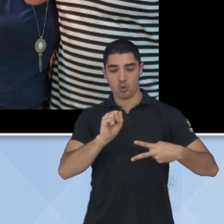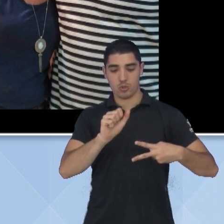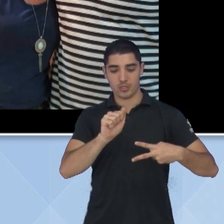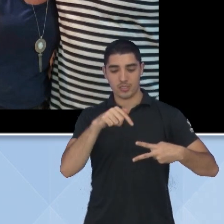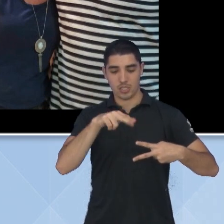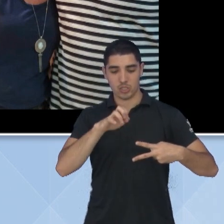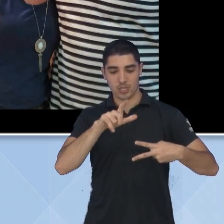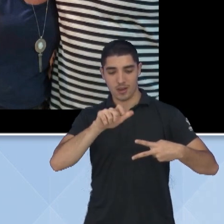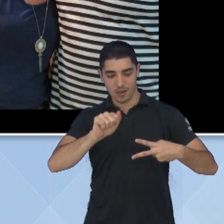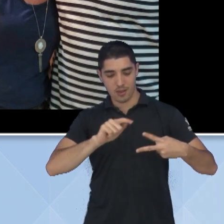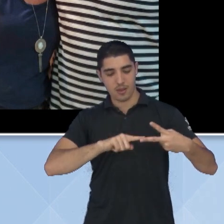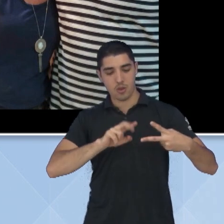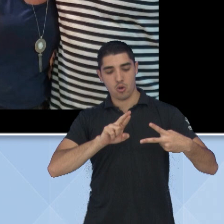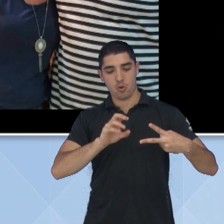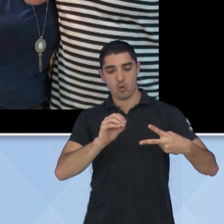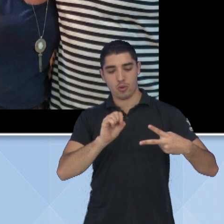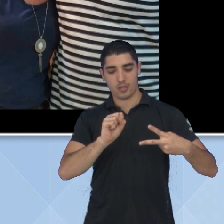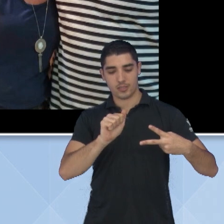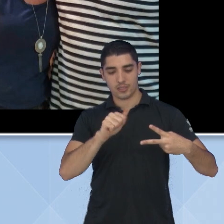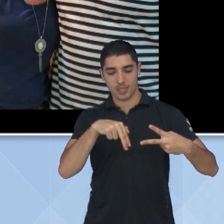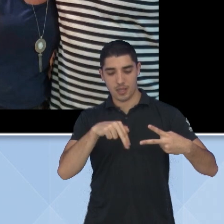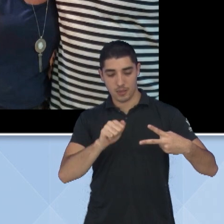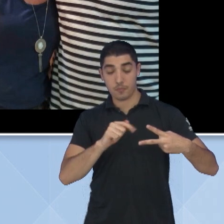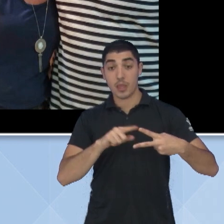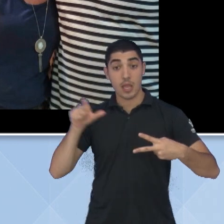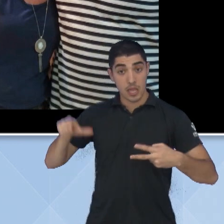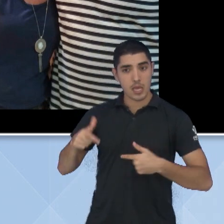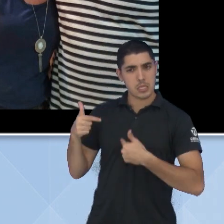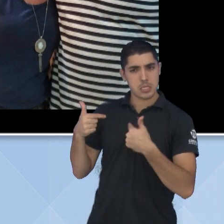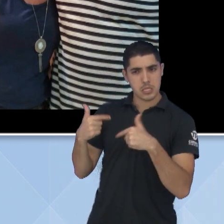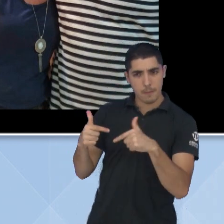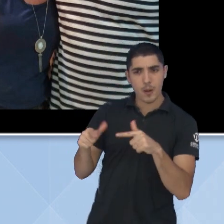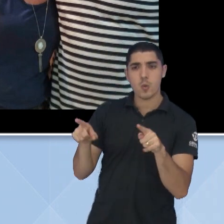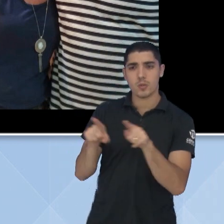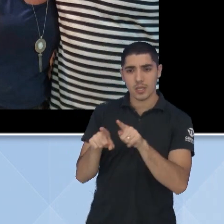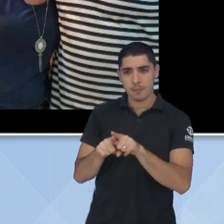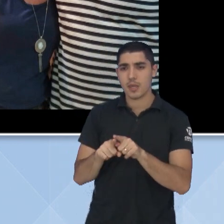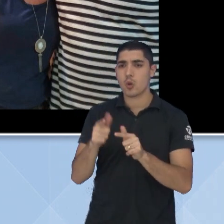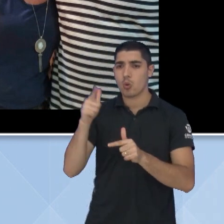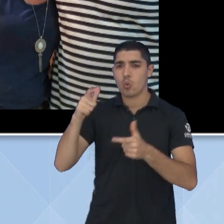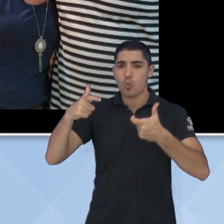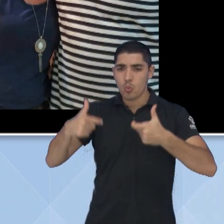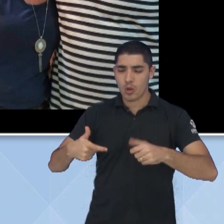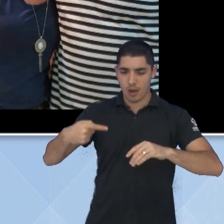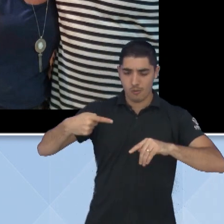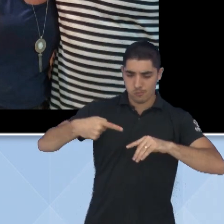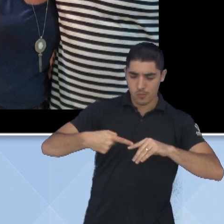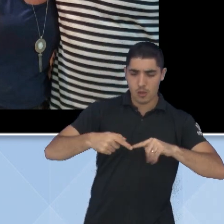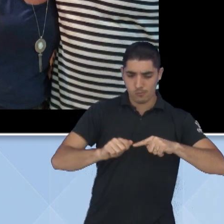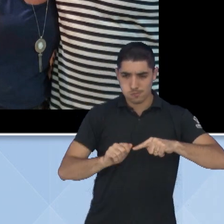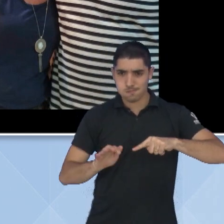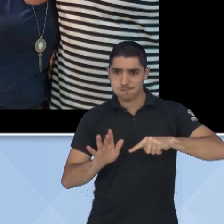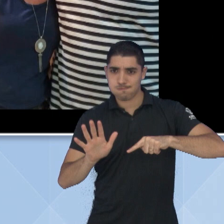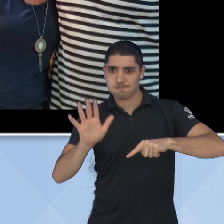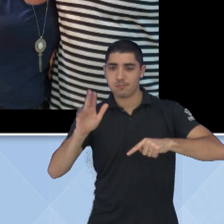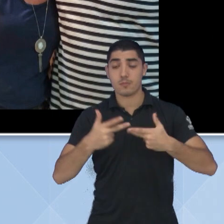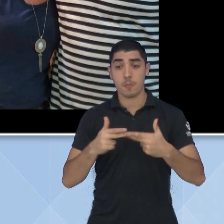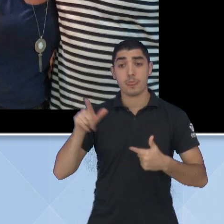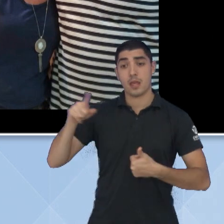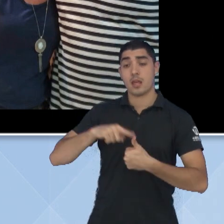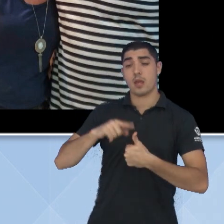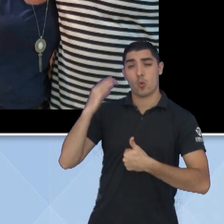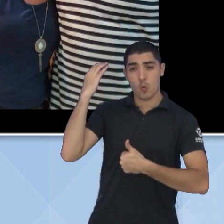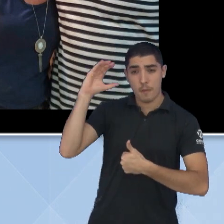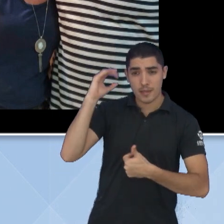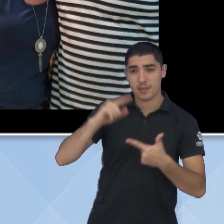Rosana. O senhor Arnaldo também trabalhou em plataformas e em outras refinarias, dentre elas as de Cubatão, Espírito Santo, Rio